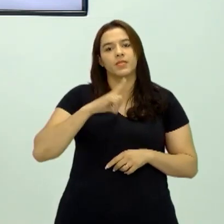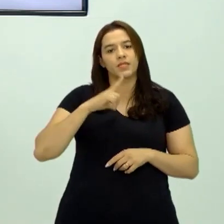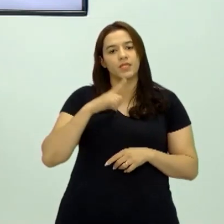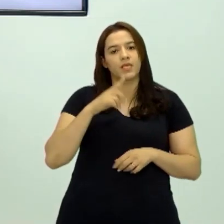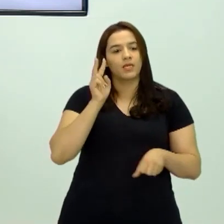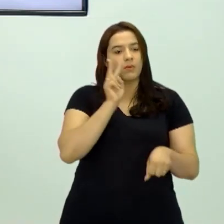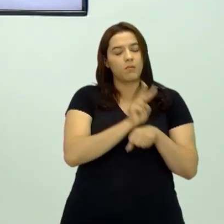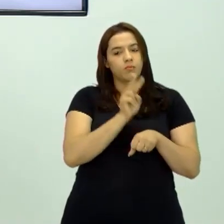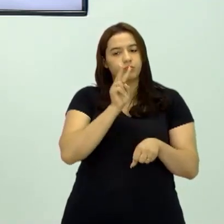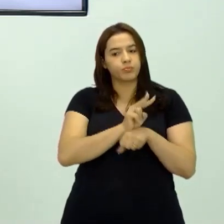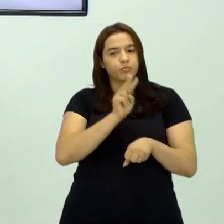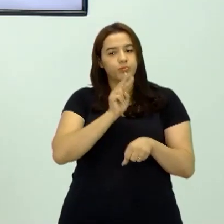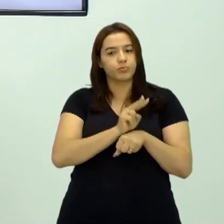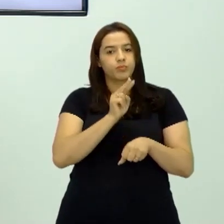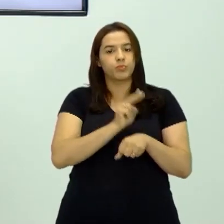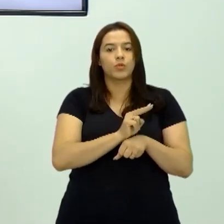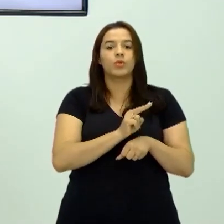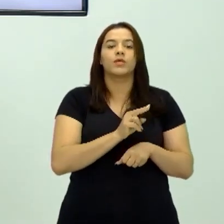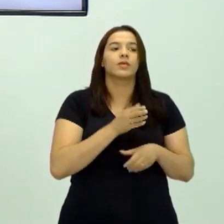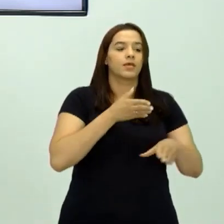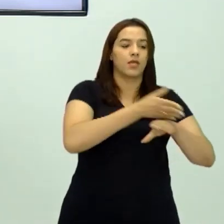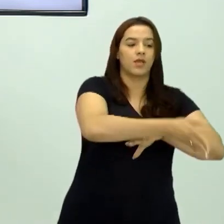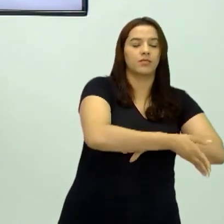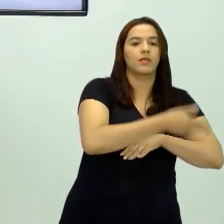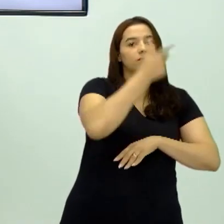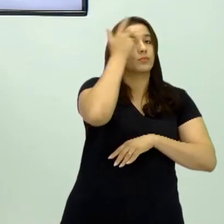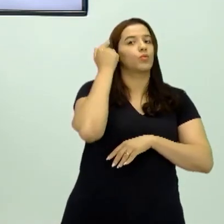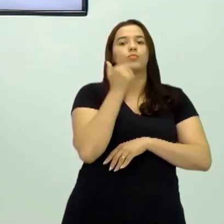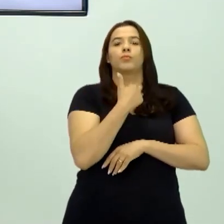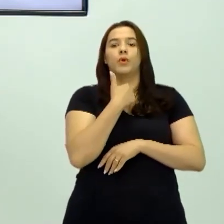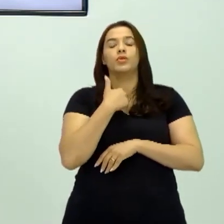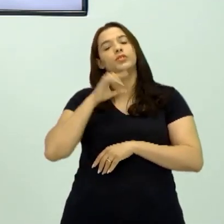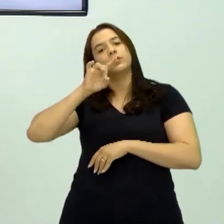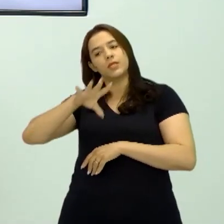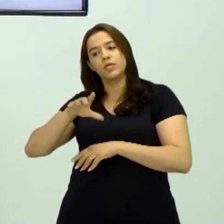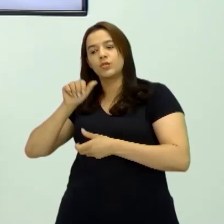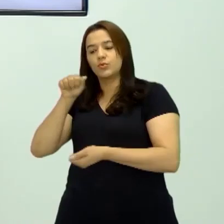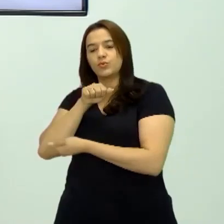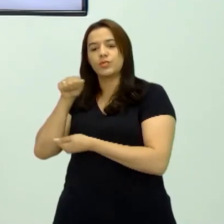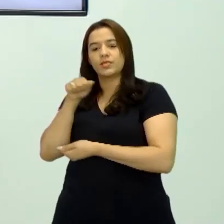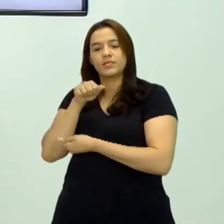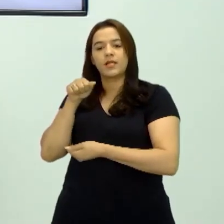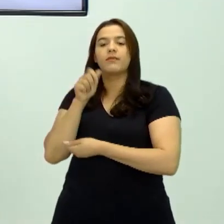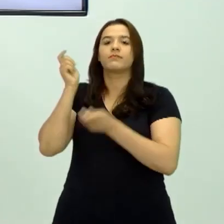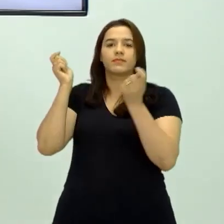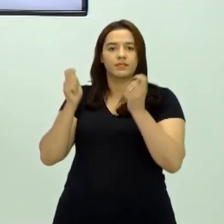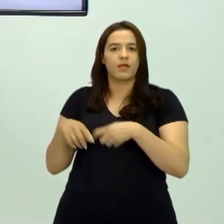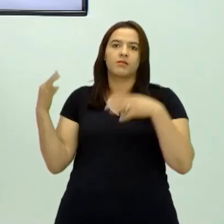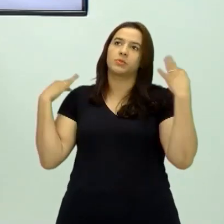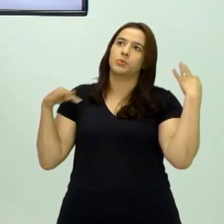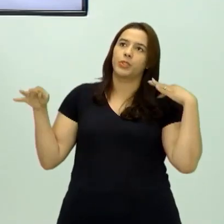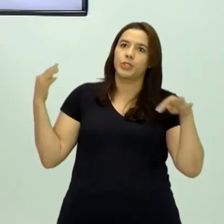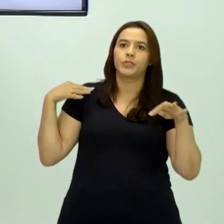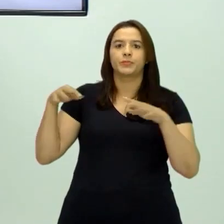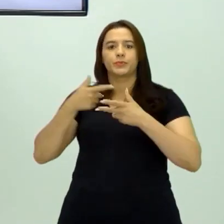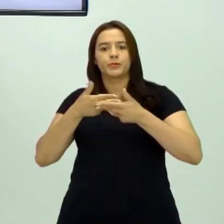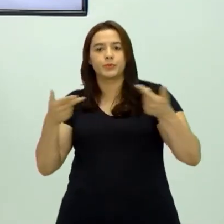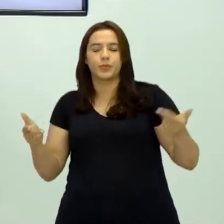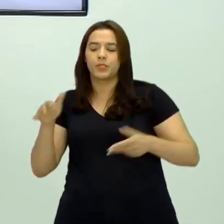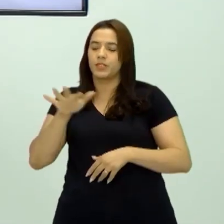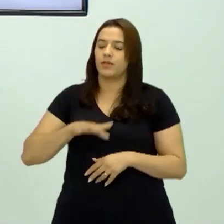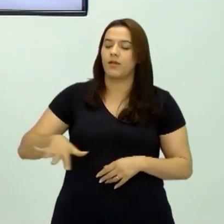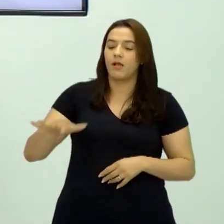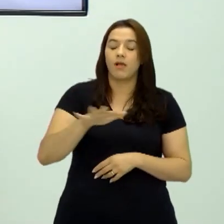proteção integral e você tem o de uso sustentável, como a gente viu no vídeo. Então, você vai ter áreas,